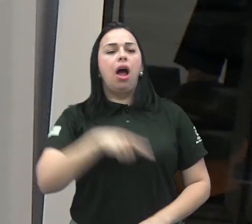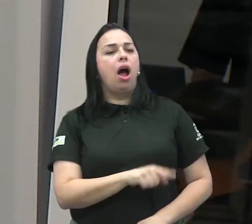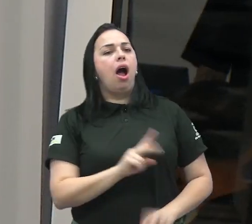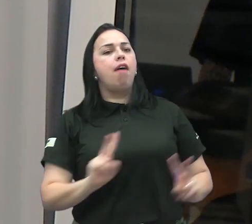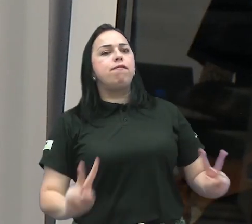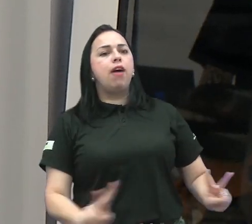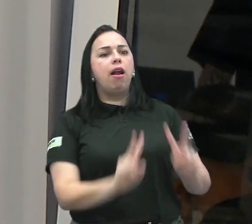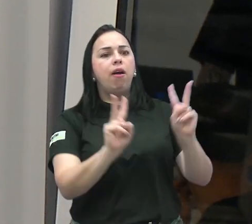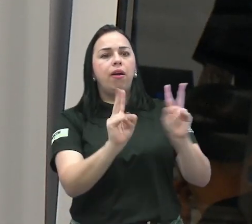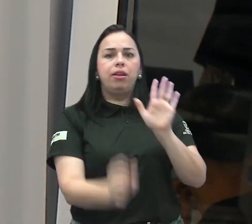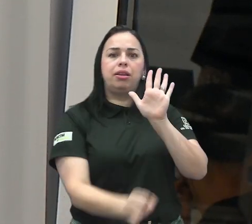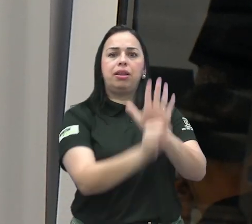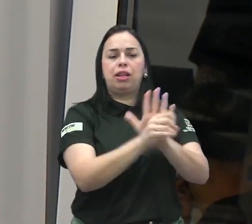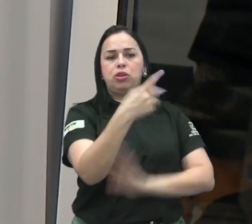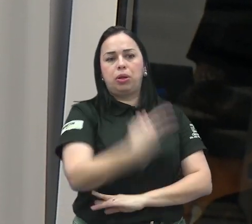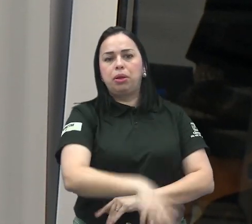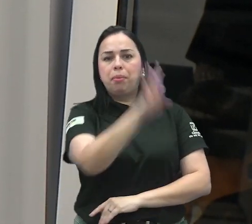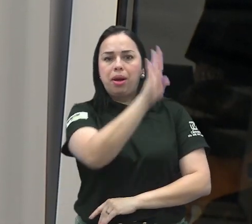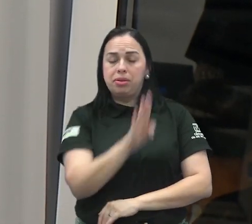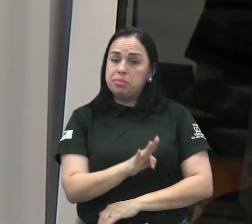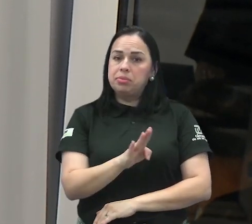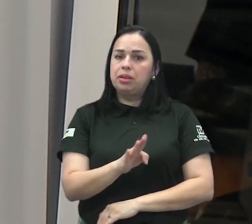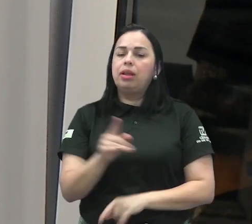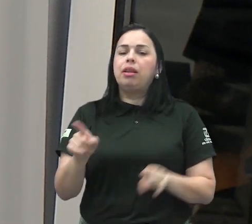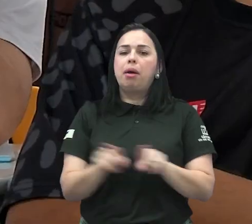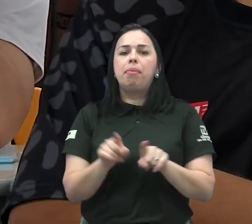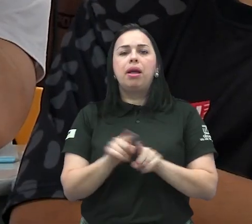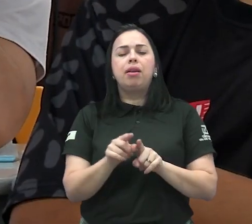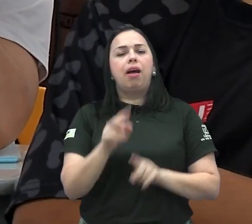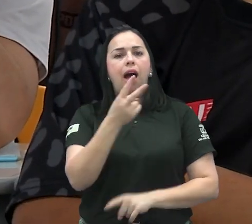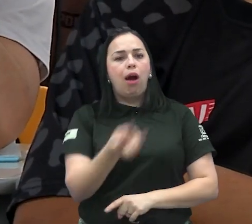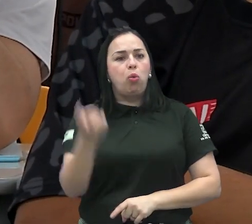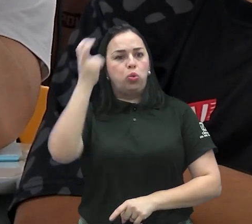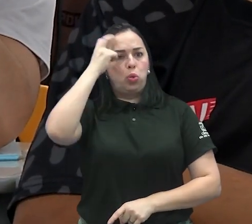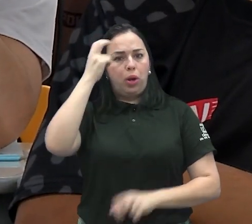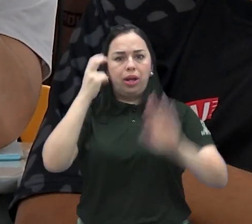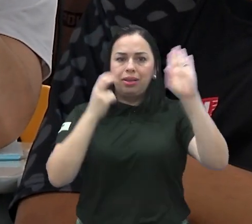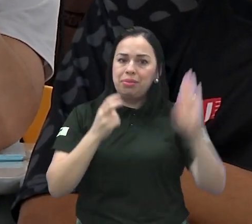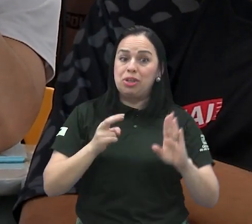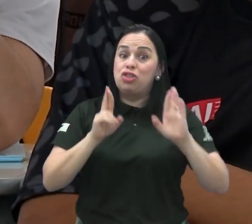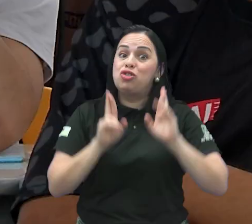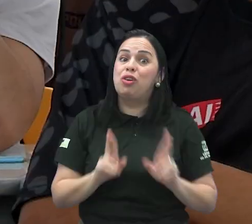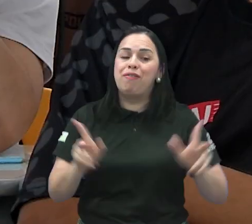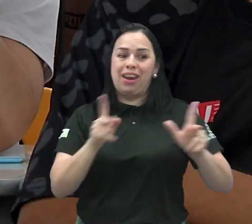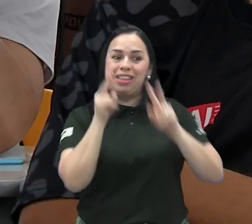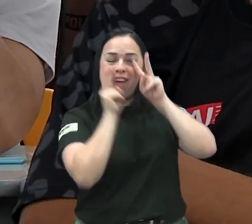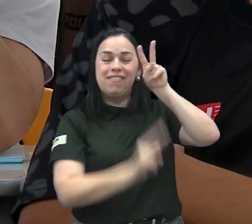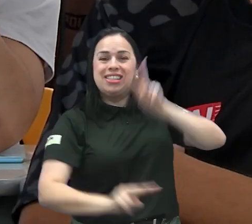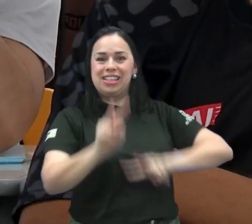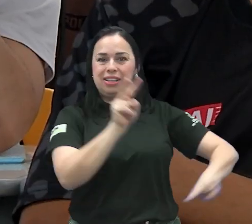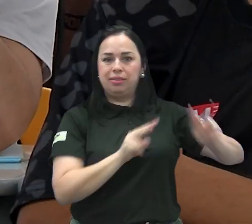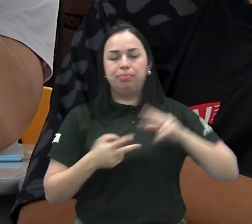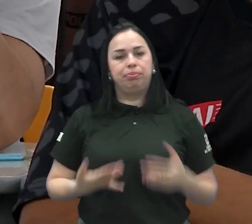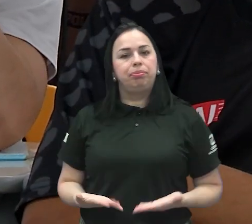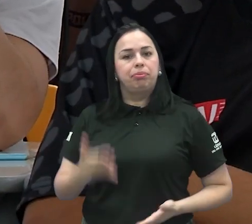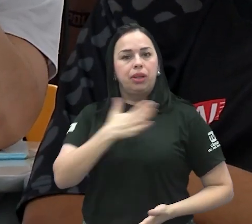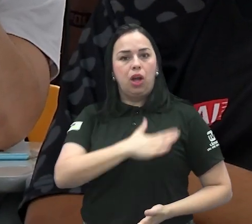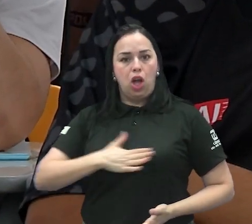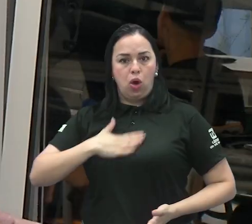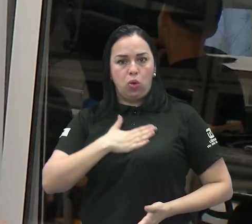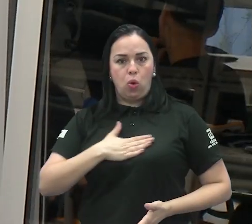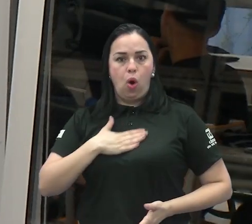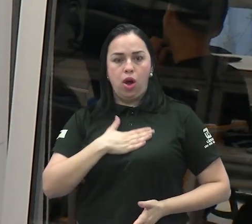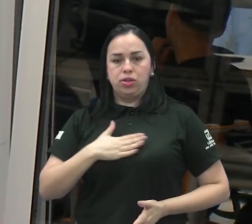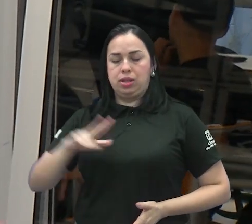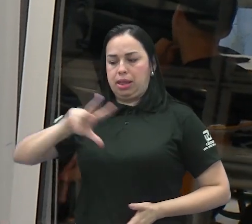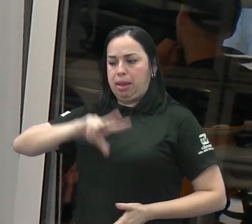ele começou a valorizar as origens do povo brasileiro. O processo ajudou a enxergar a cultura brasileira de outra forma.